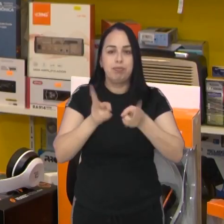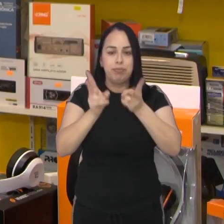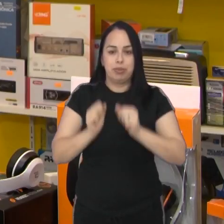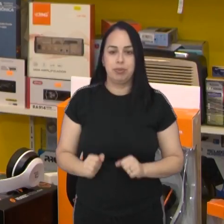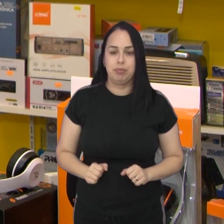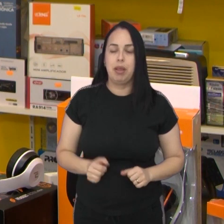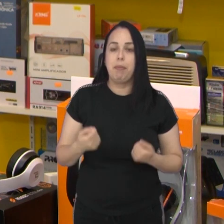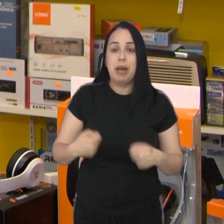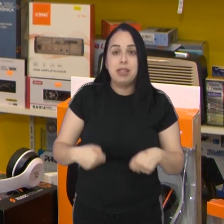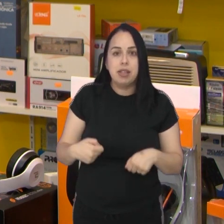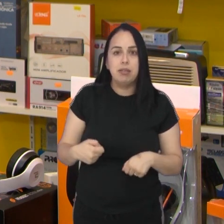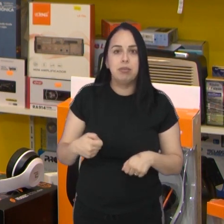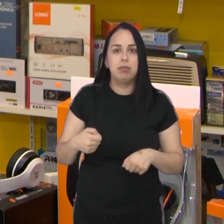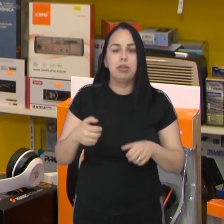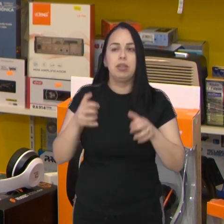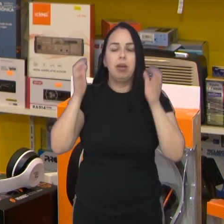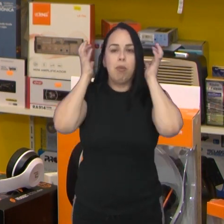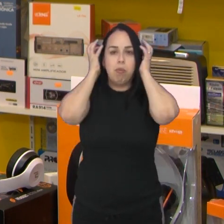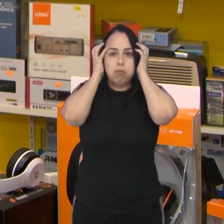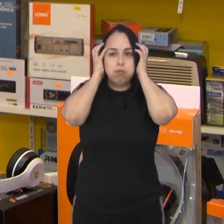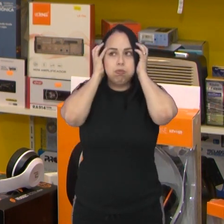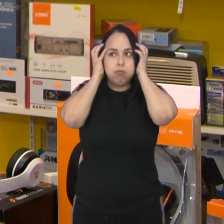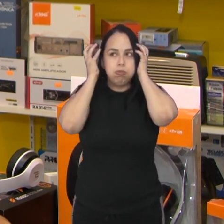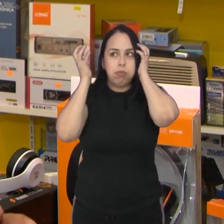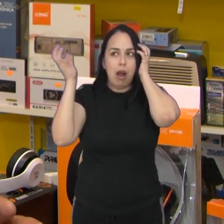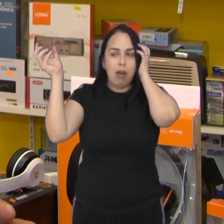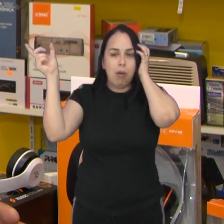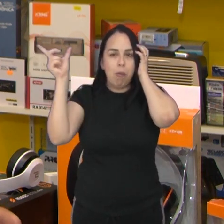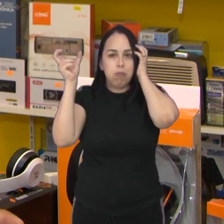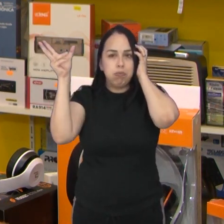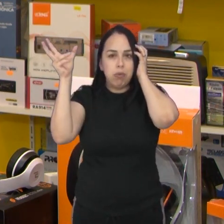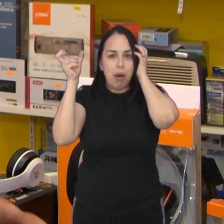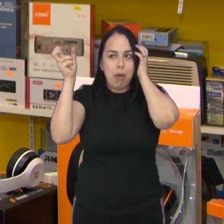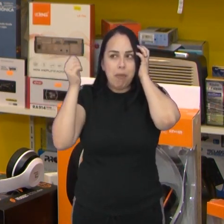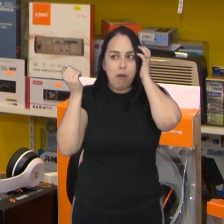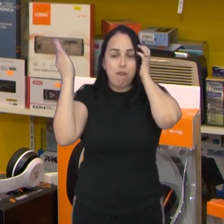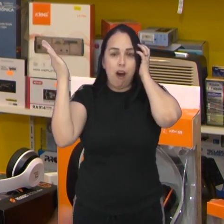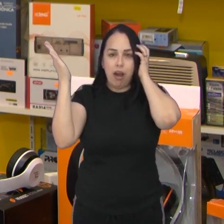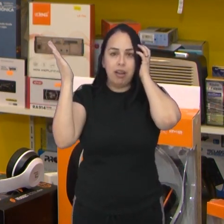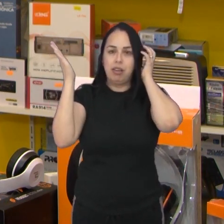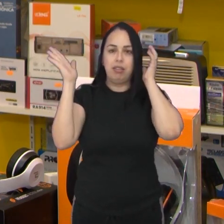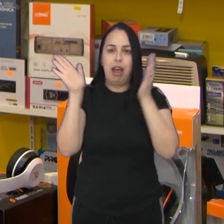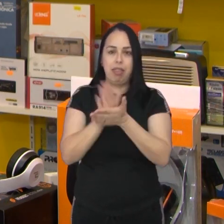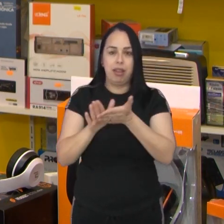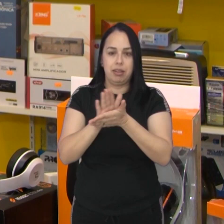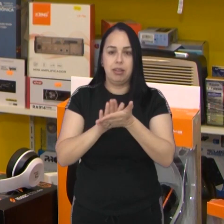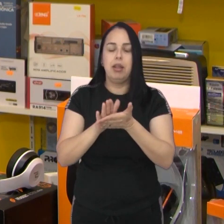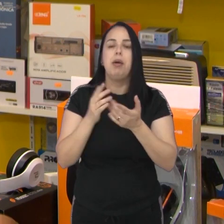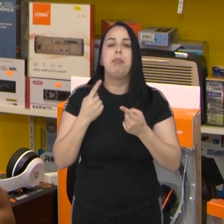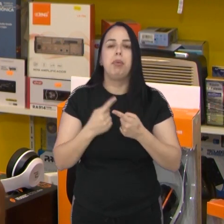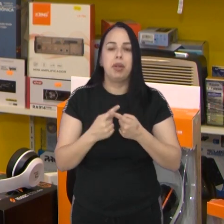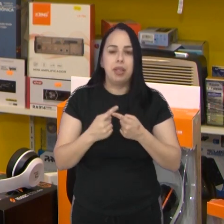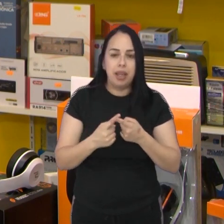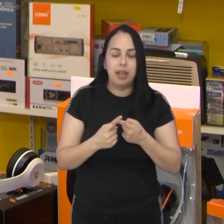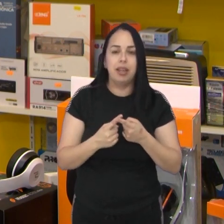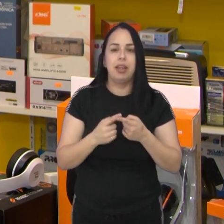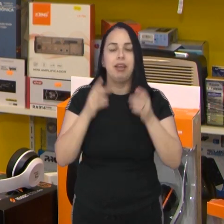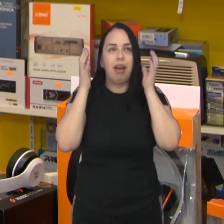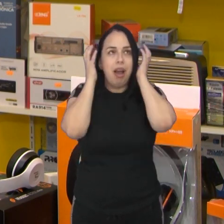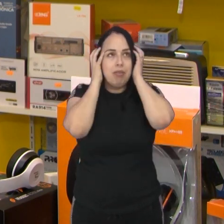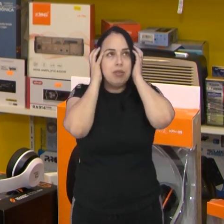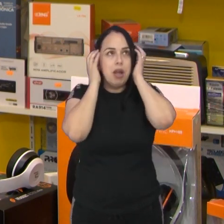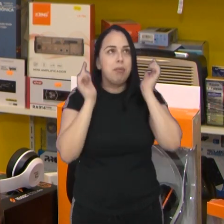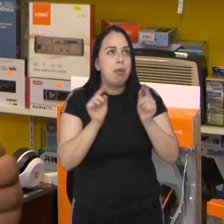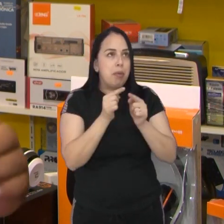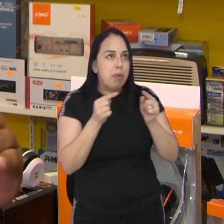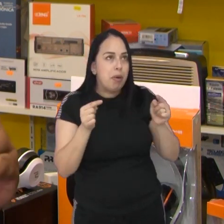que levar em consideração um fone de ouvido que abafa os ruídos do local onde ela está. Por quê? Ela pode ouvir